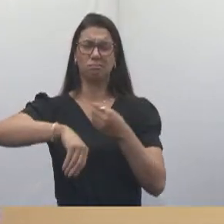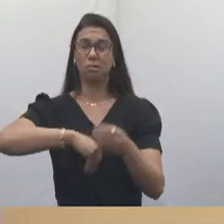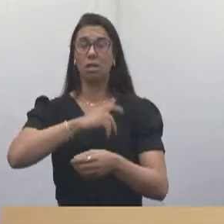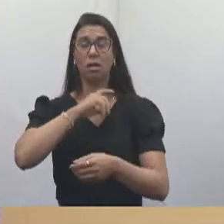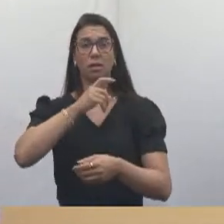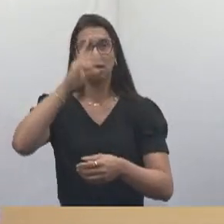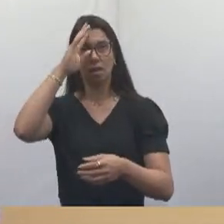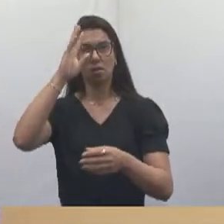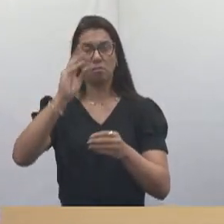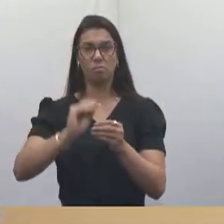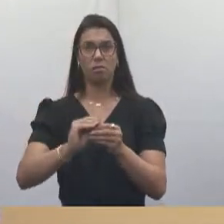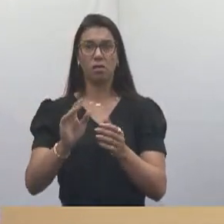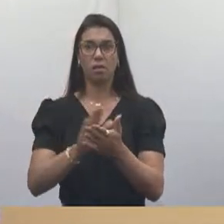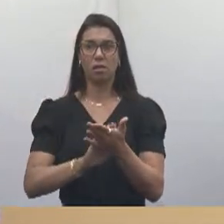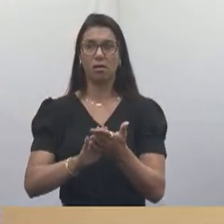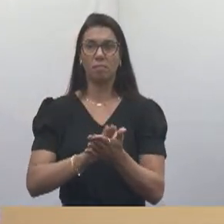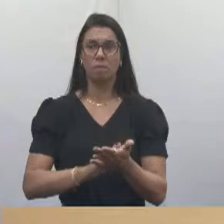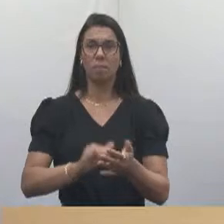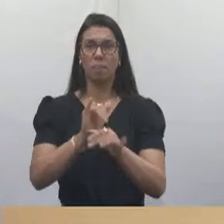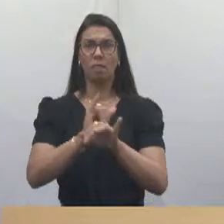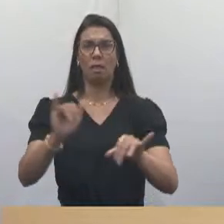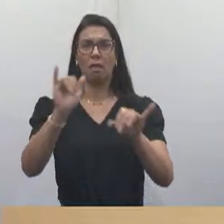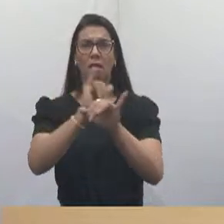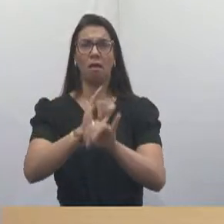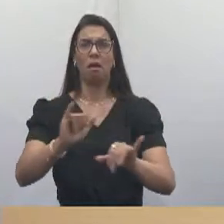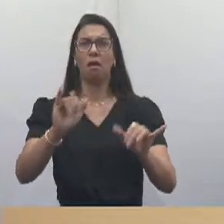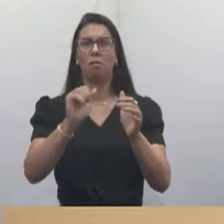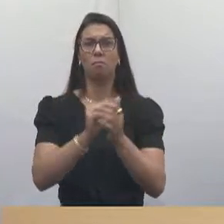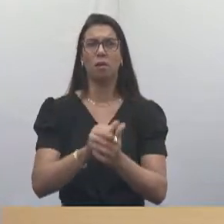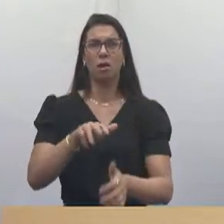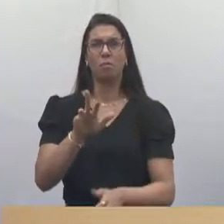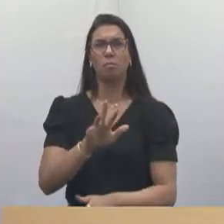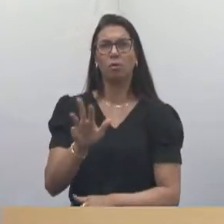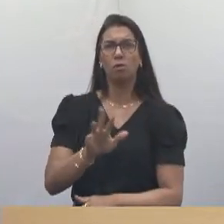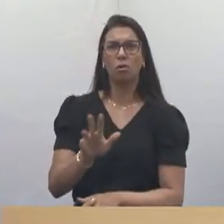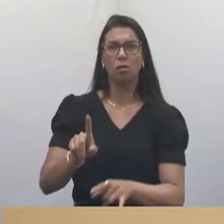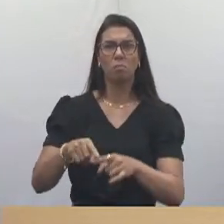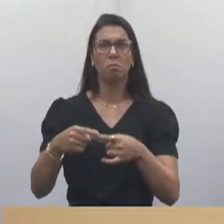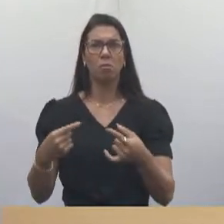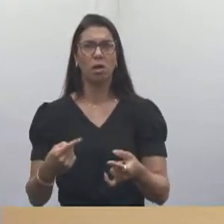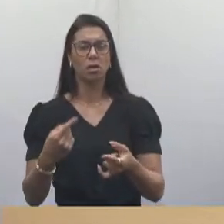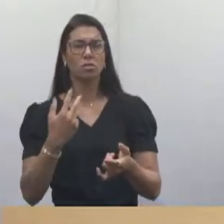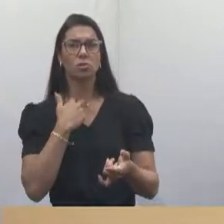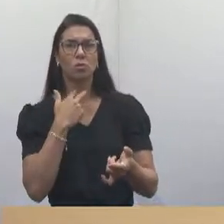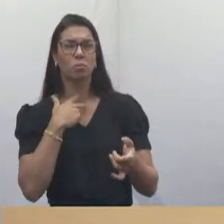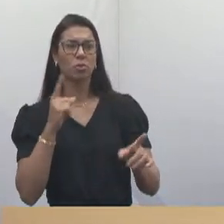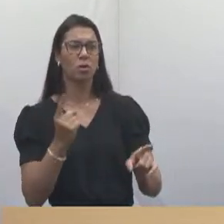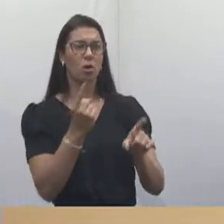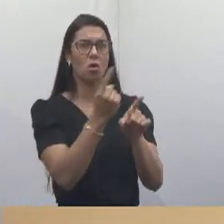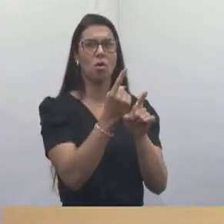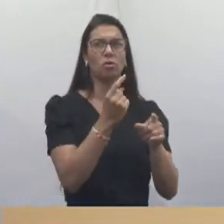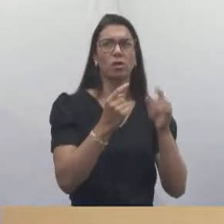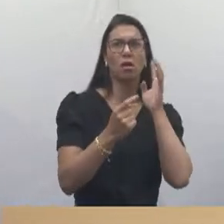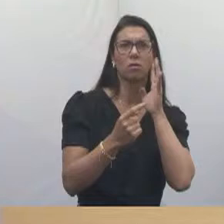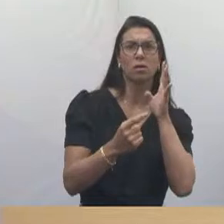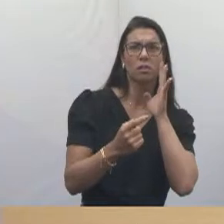entende. Faz campanha para o Lula e para o Haddad. E não pode encontrar o Tarcísio no evento que quer pular no colo.